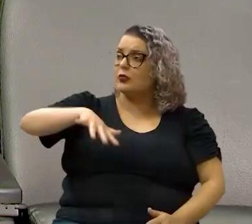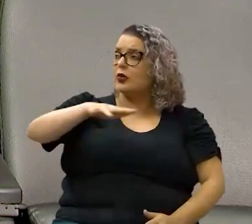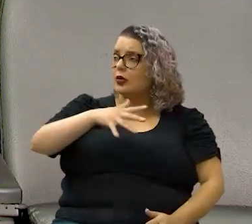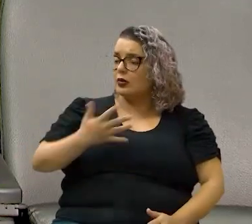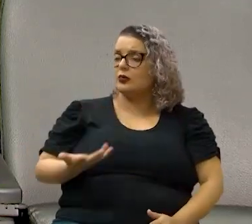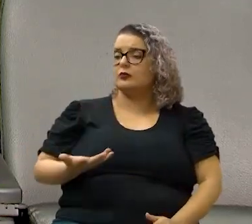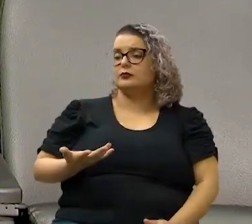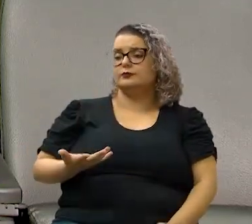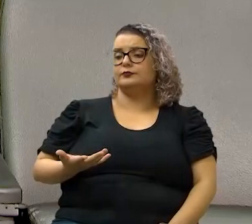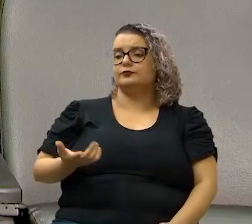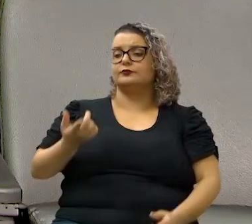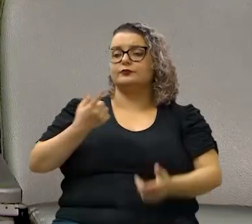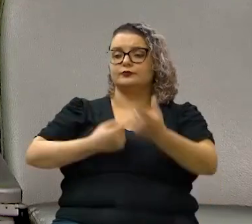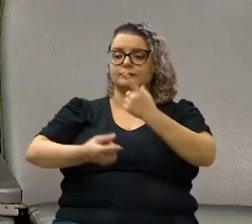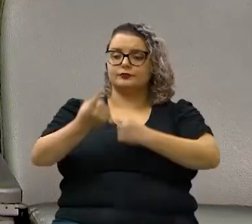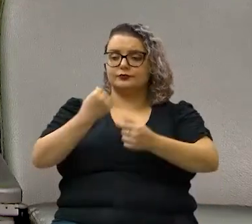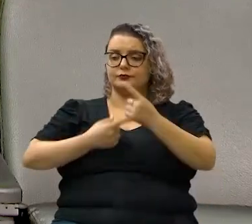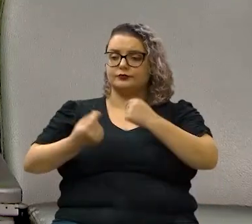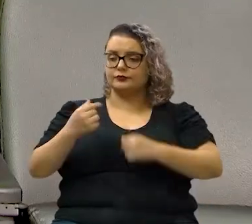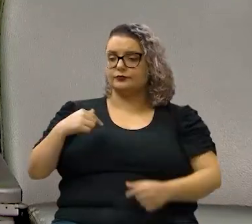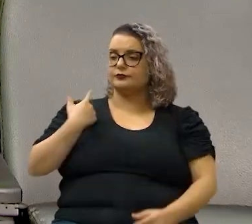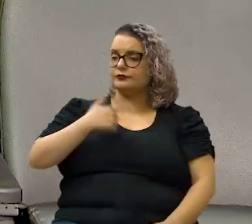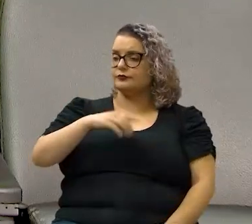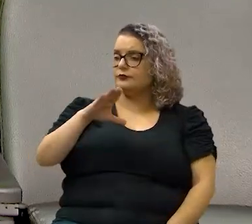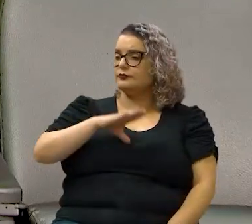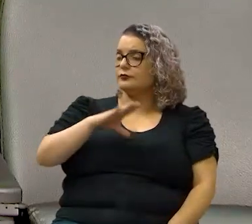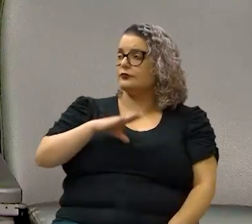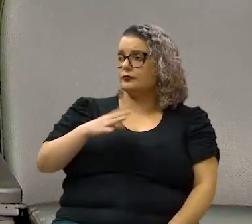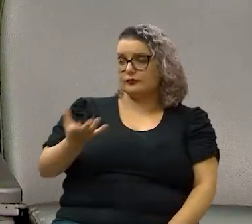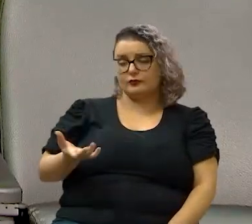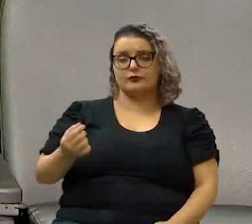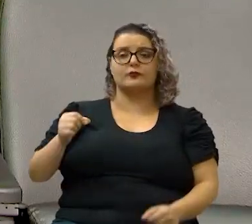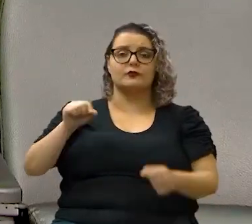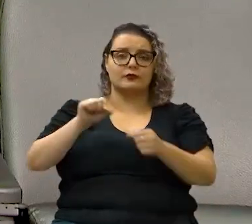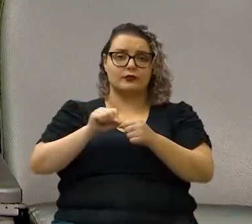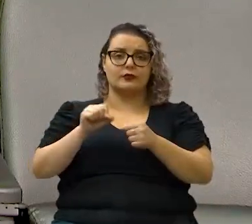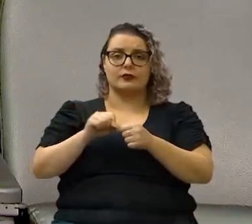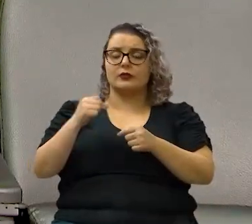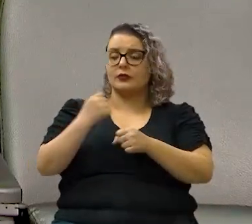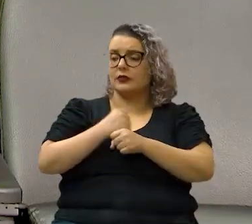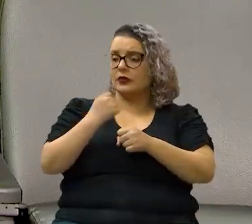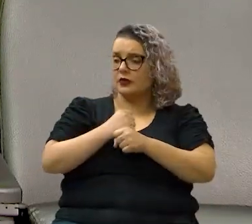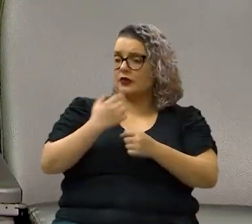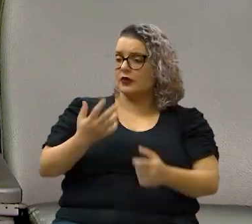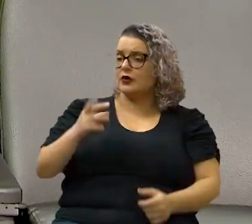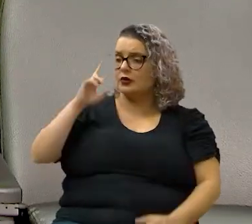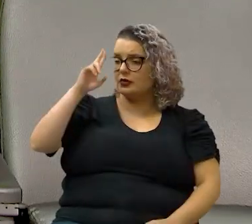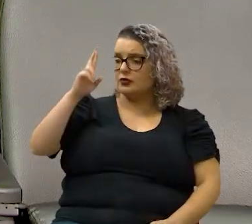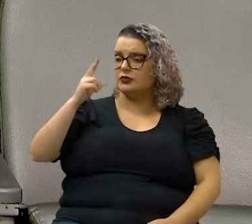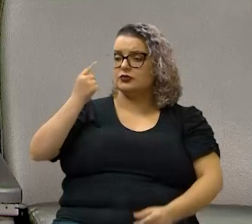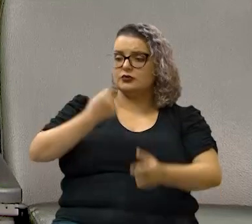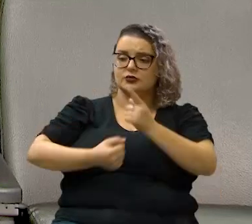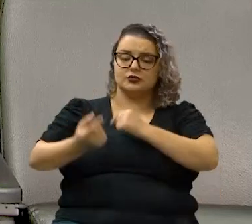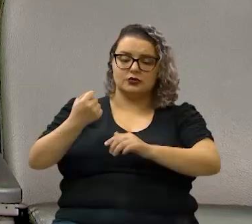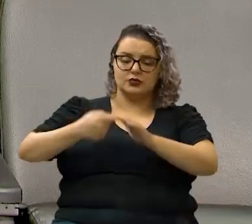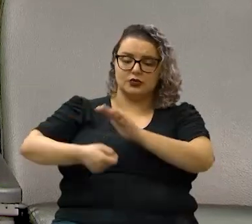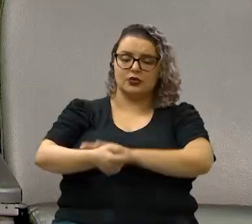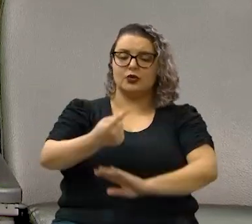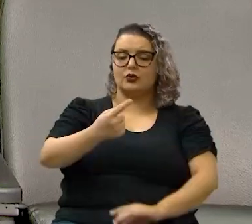destinar um valor para o orçamento aqui da nossa cidade, realização de obras. E o senhor destinou